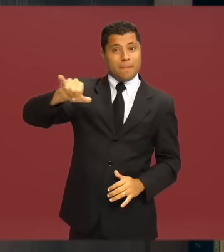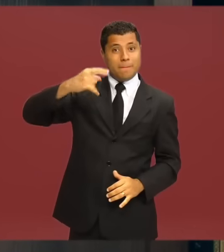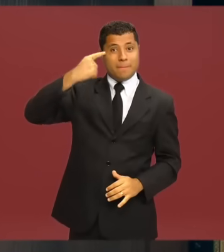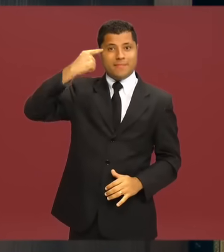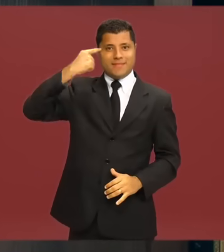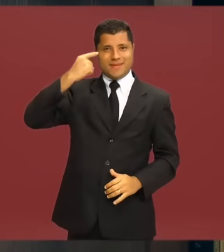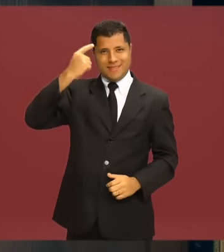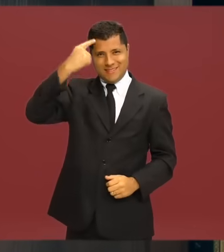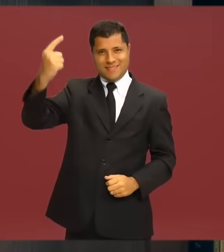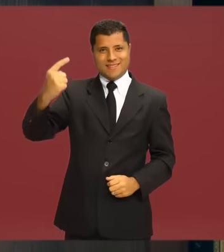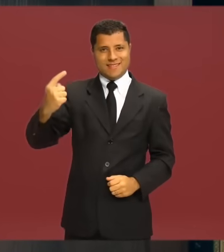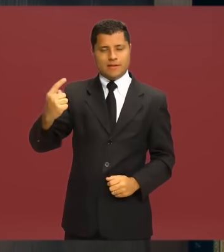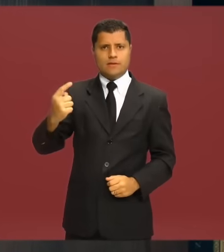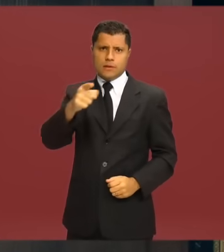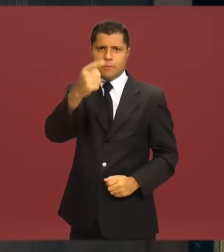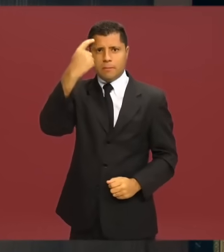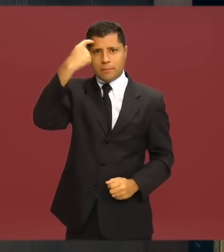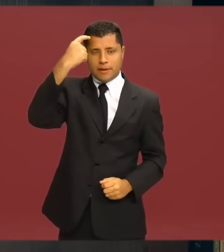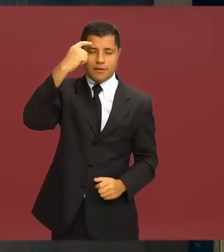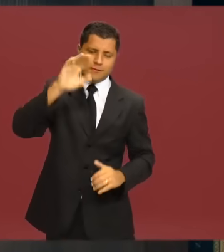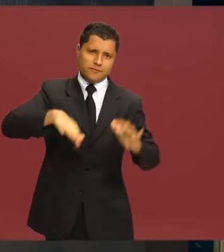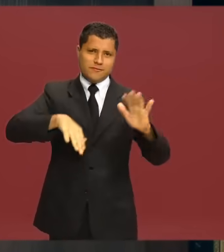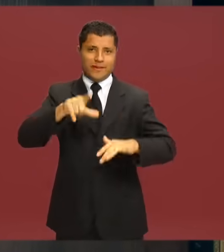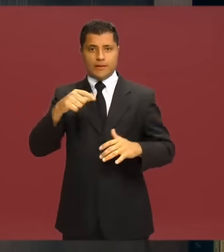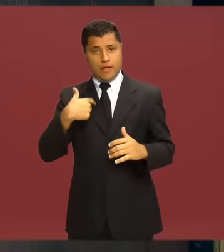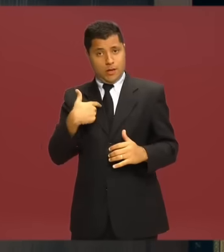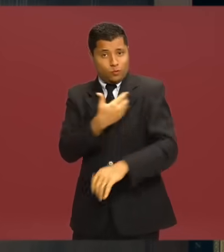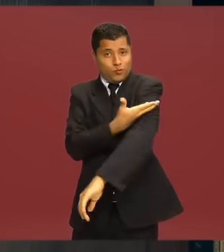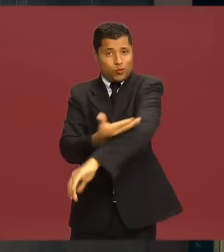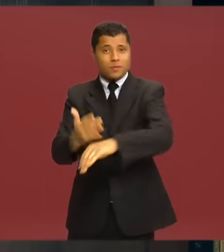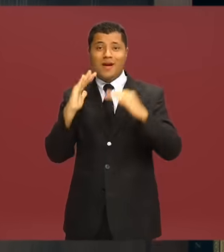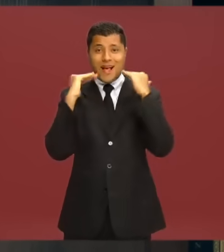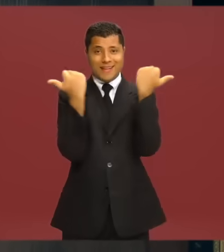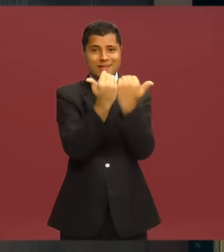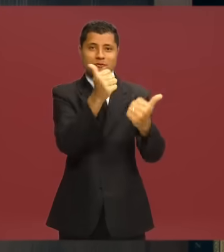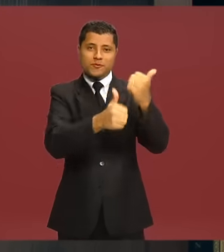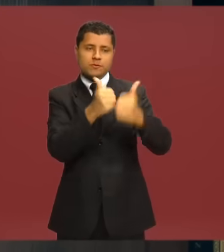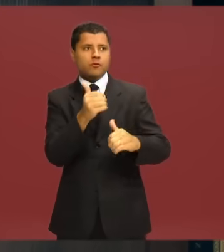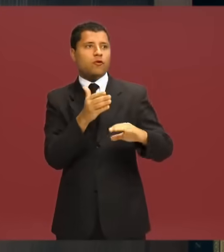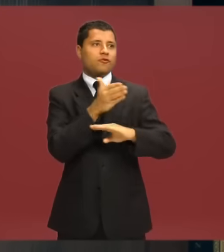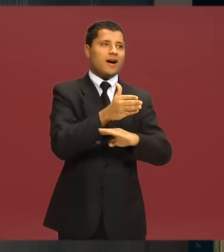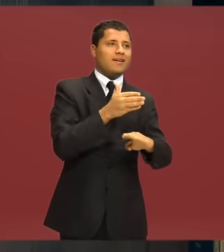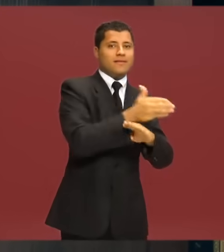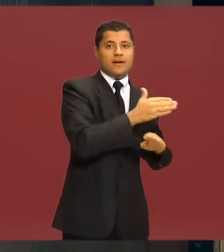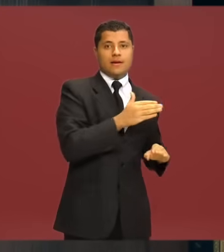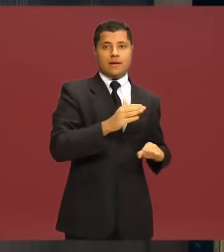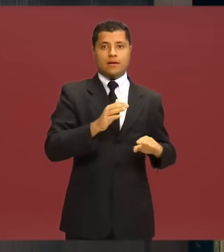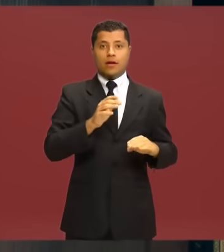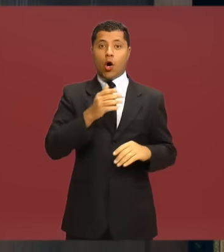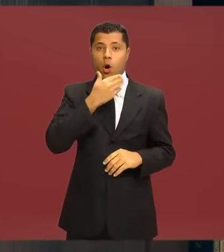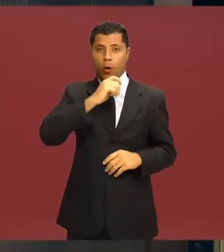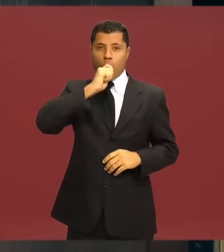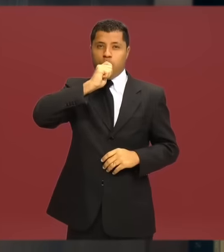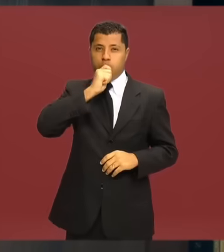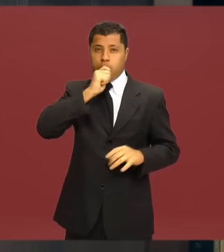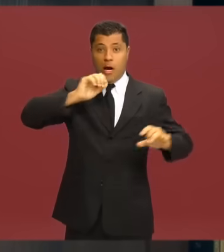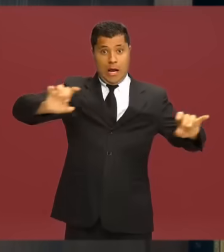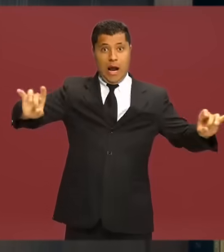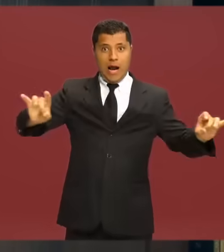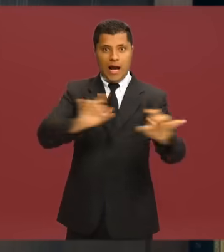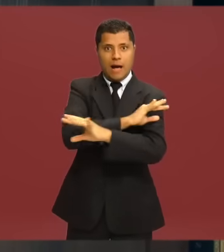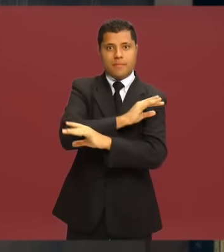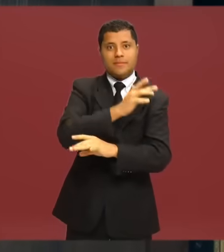estádios da Copa do mundo seria muito cômodo cair fora aliás eh você que como eu frequenta estádio nada mais